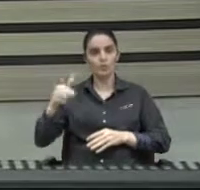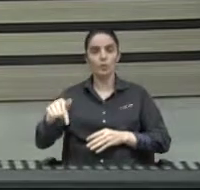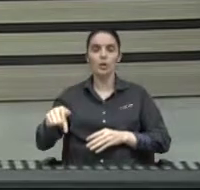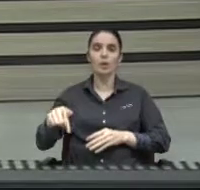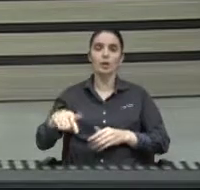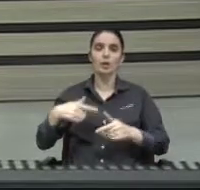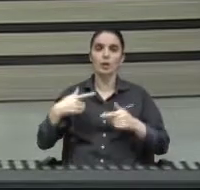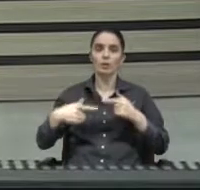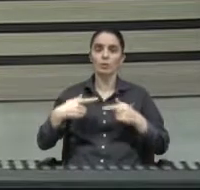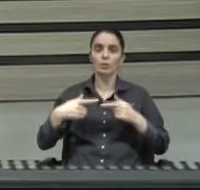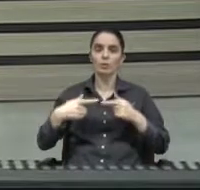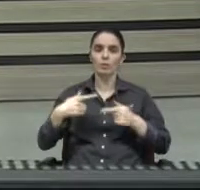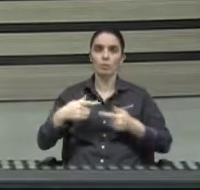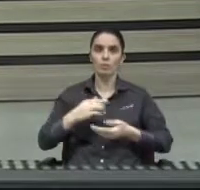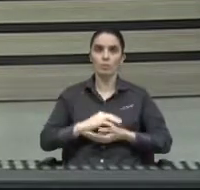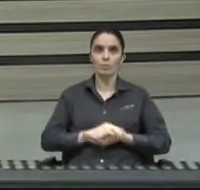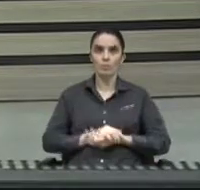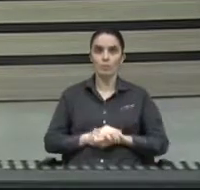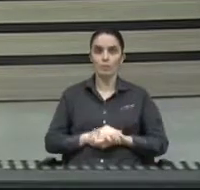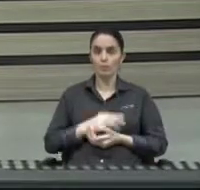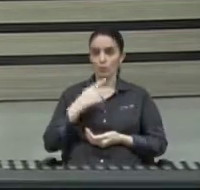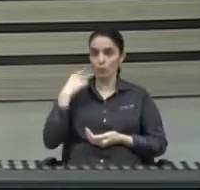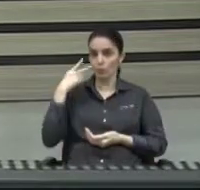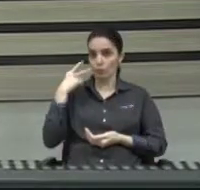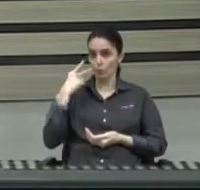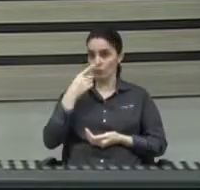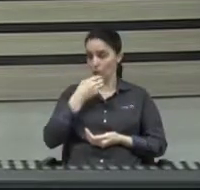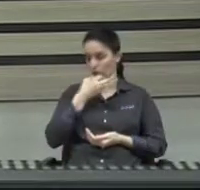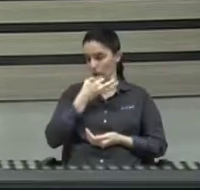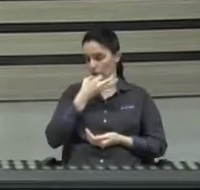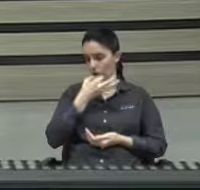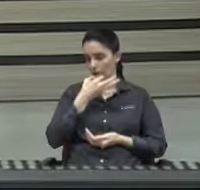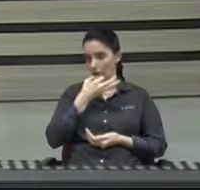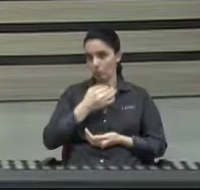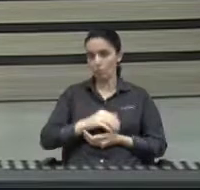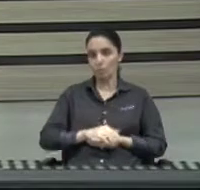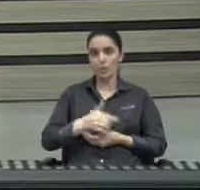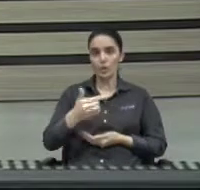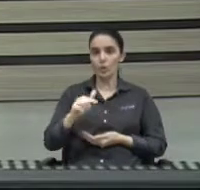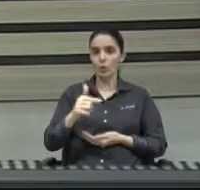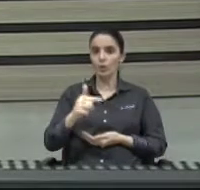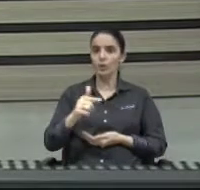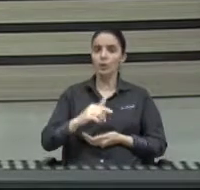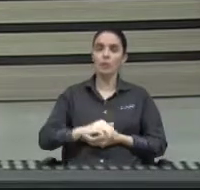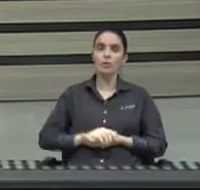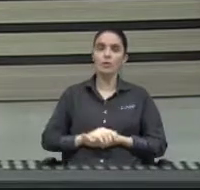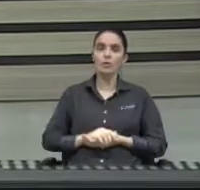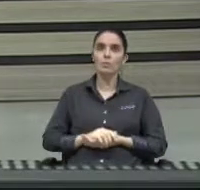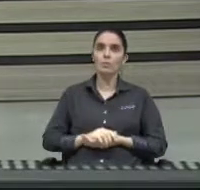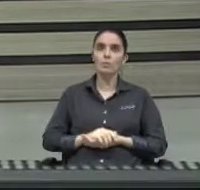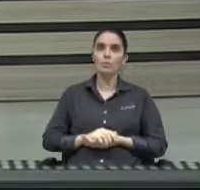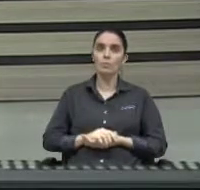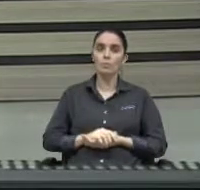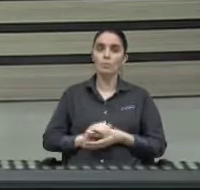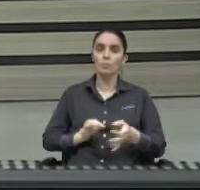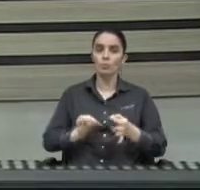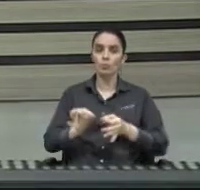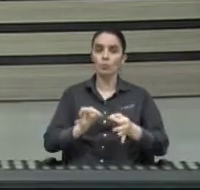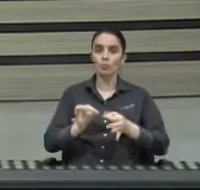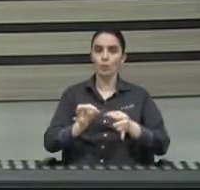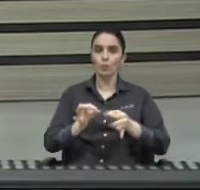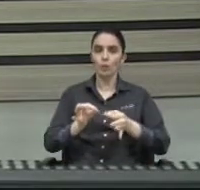129/2017 está em discussão. Algum vereador deseja discutir? Não havendo, o